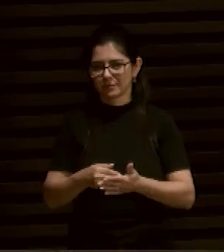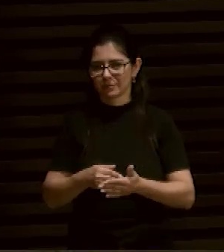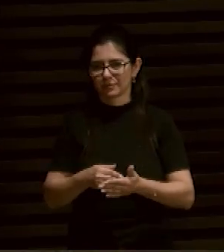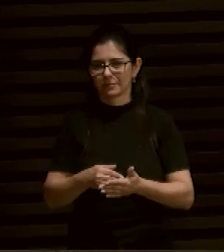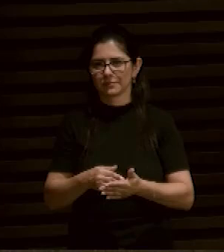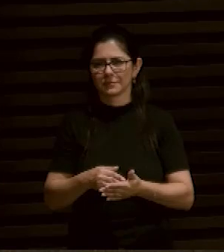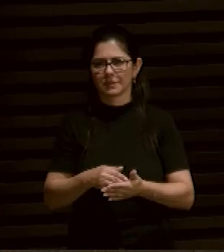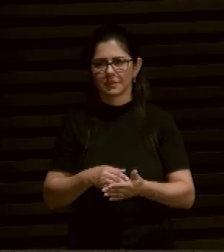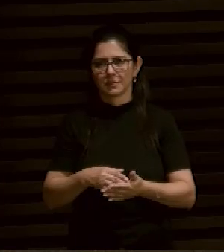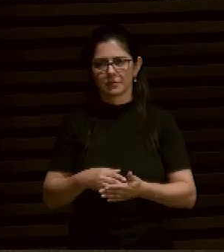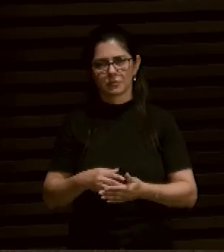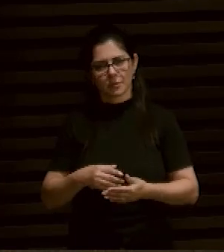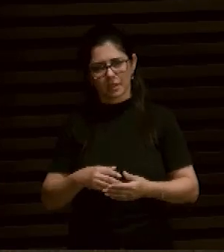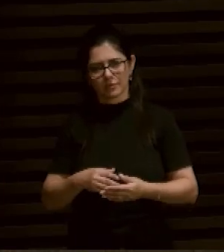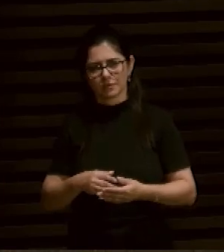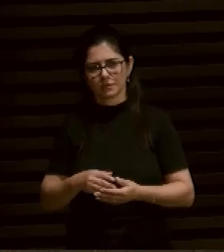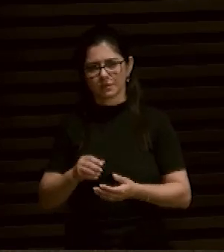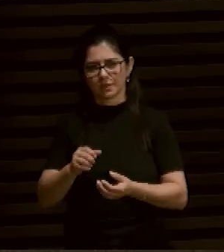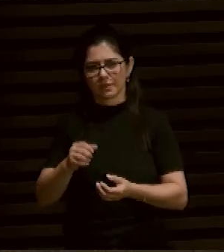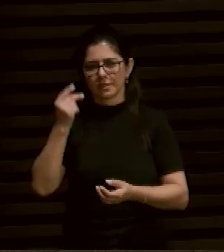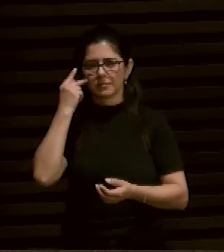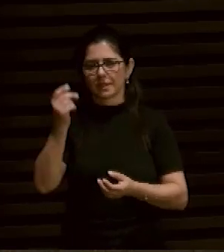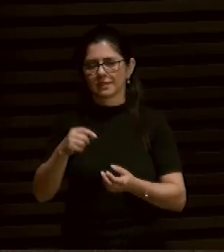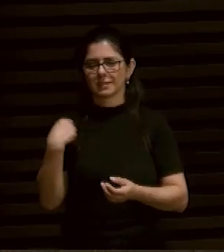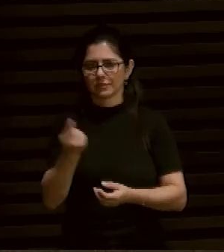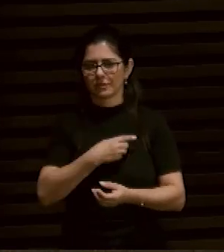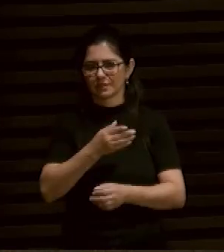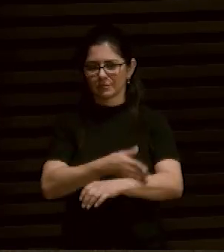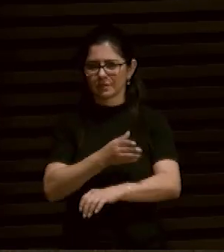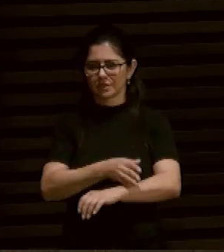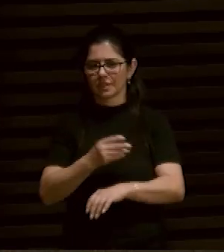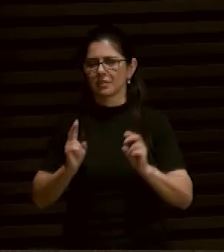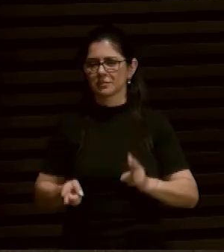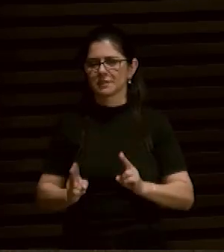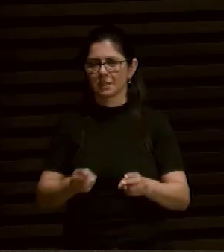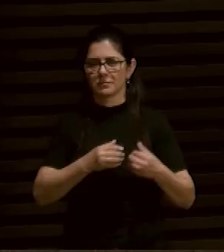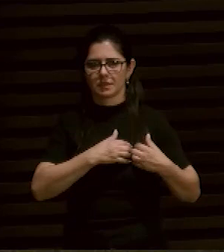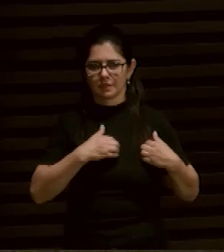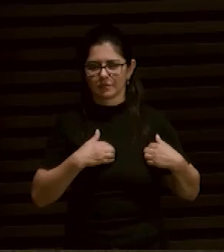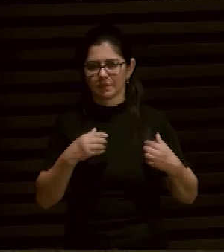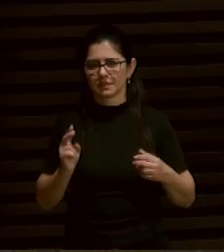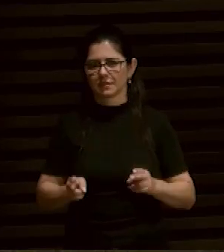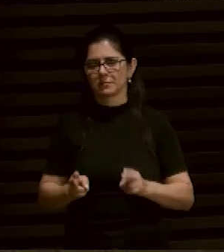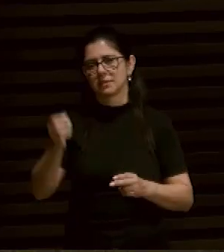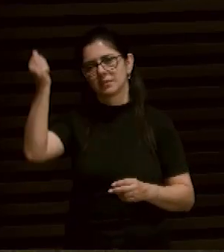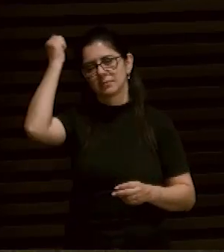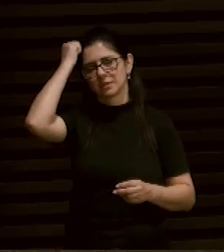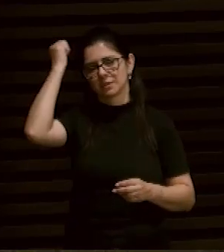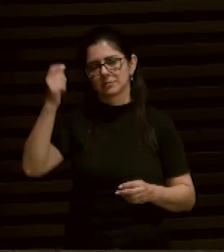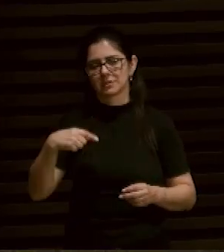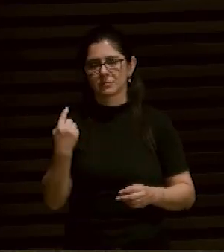natural em nosso ser, de sempre rasgarmos o coração perante o Senhor e sempre nos arrependermos de nosso pecado. E,